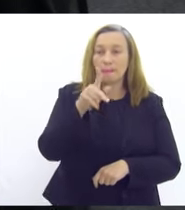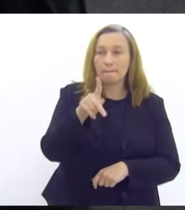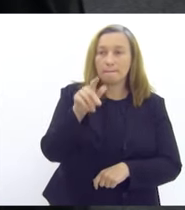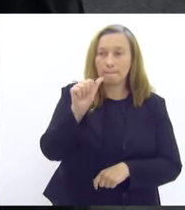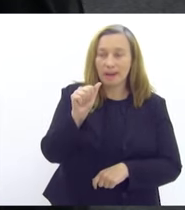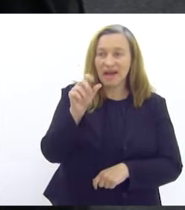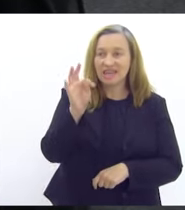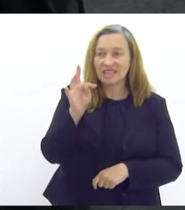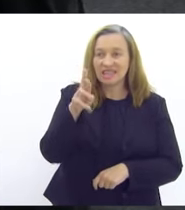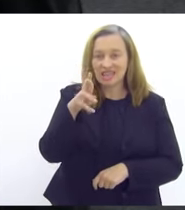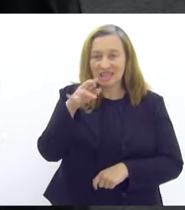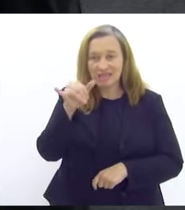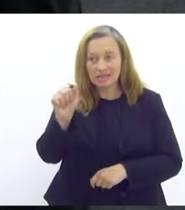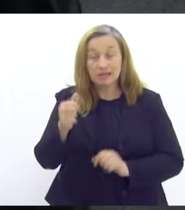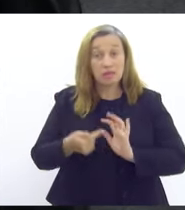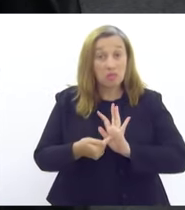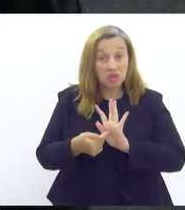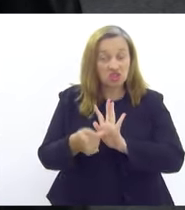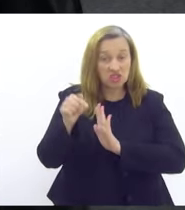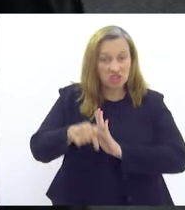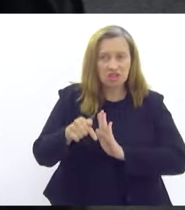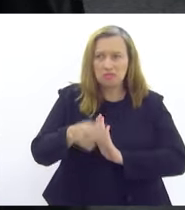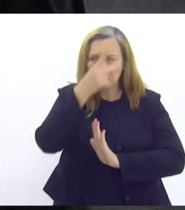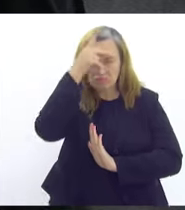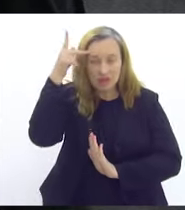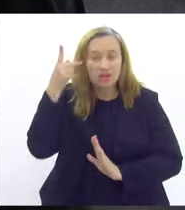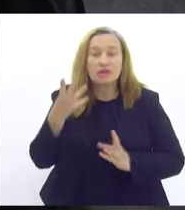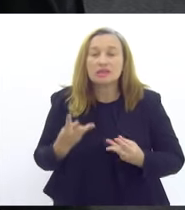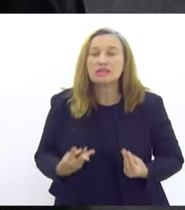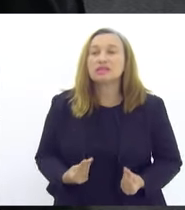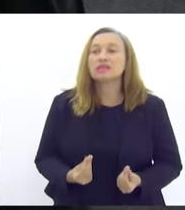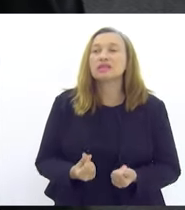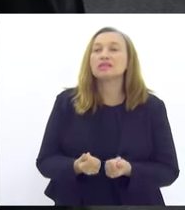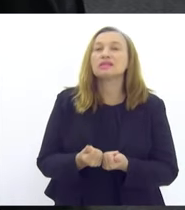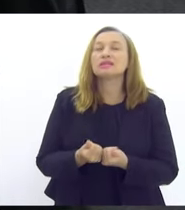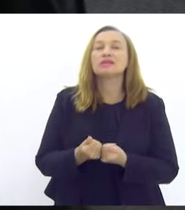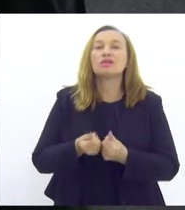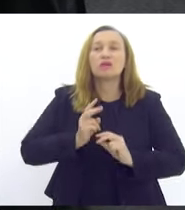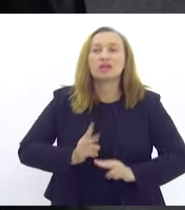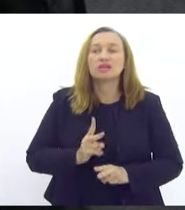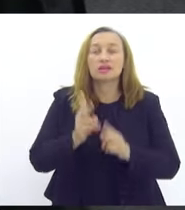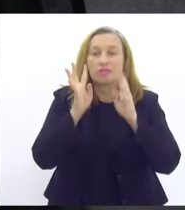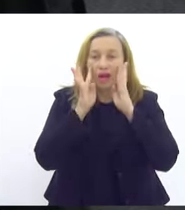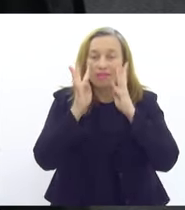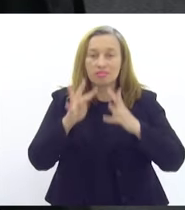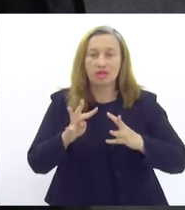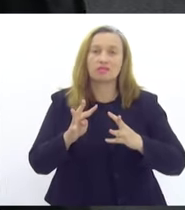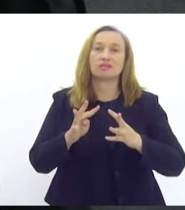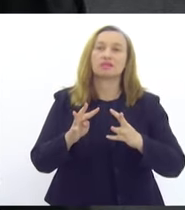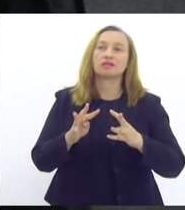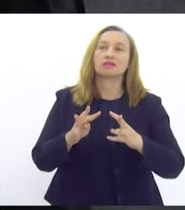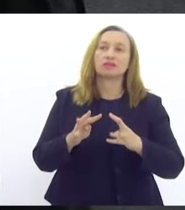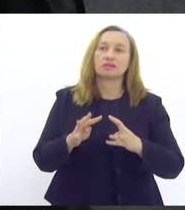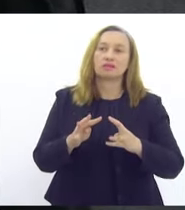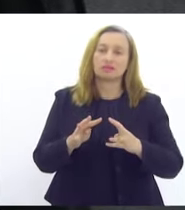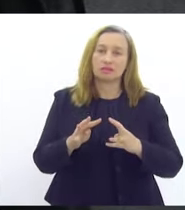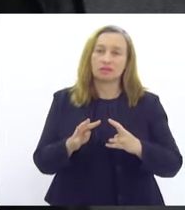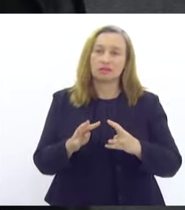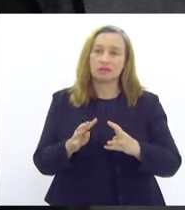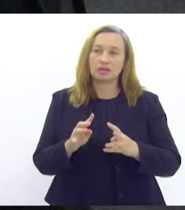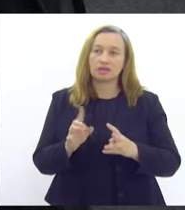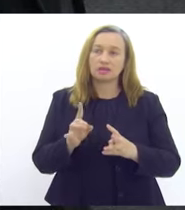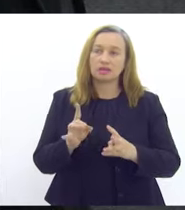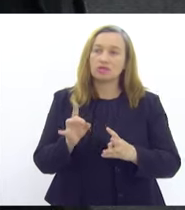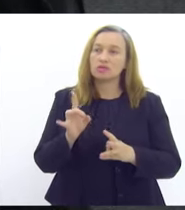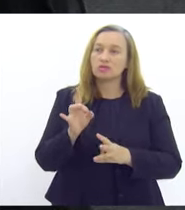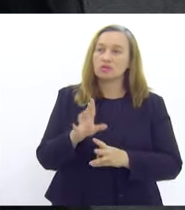se revelado aqui a uma pessoa muito sensível e sempre muito atenta às demandas não do